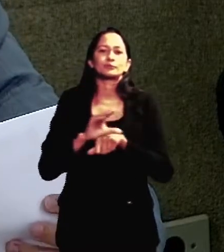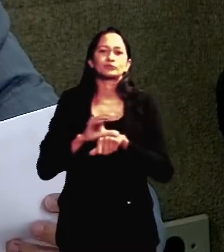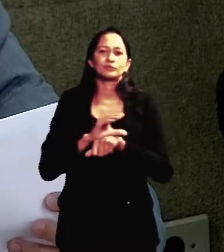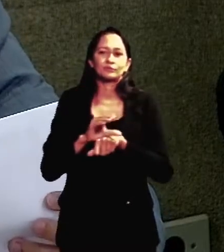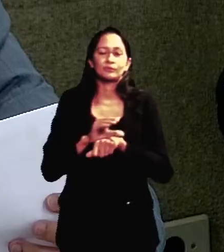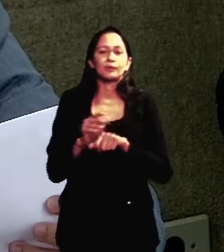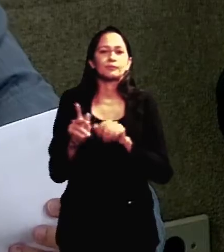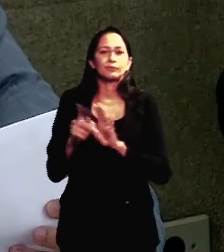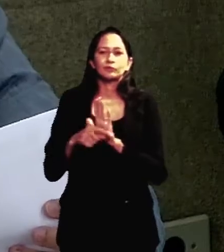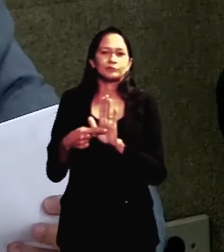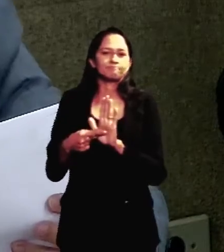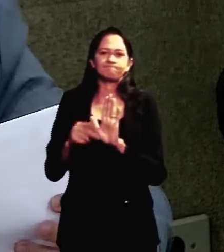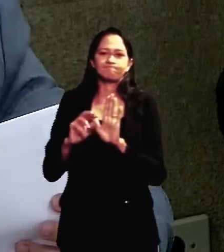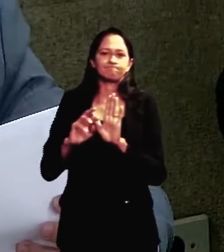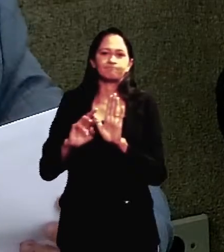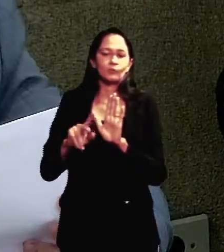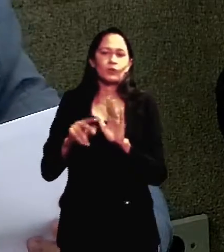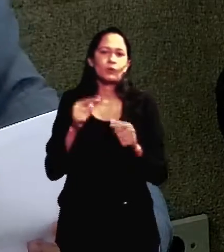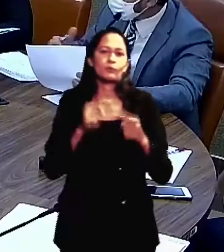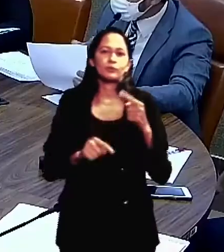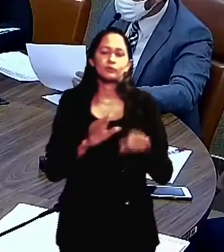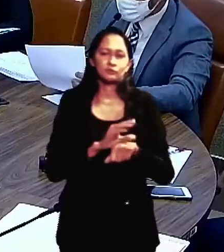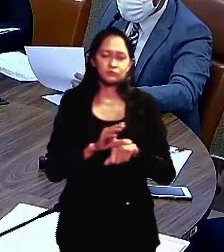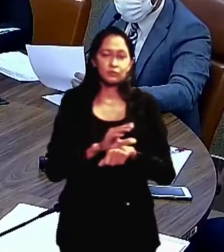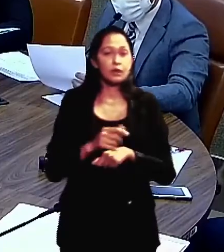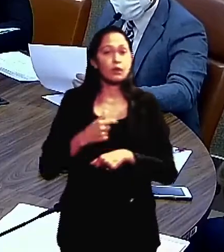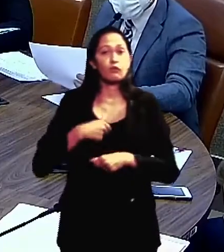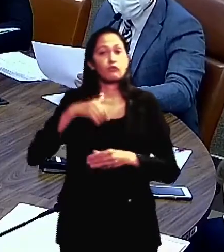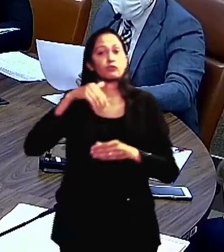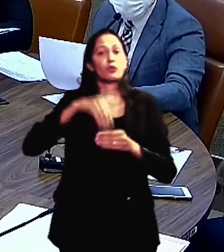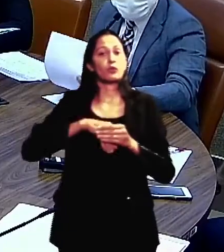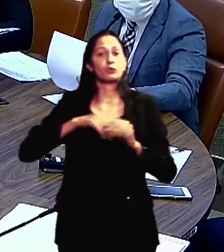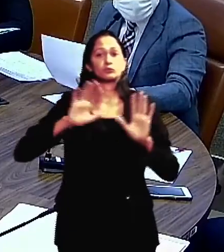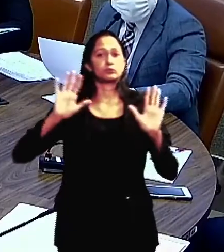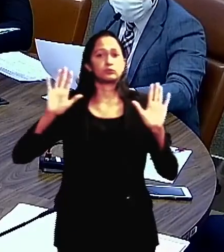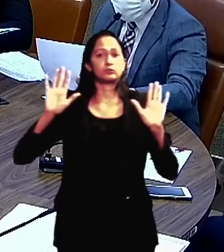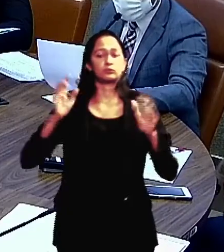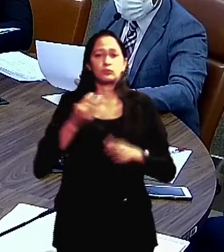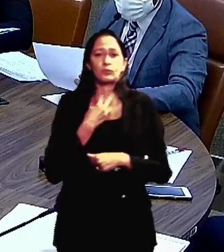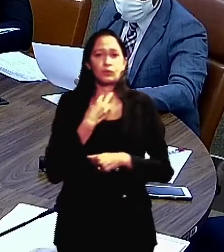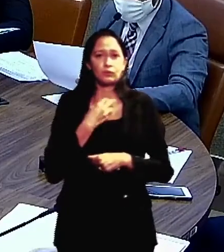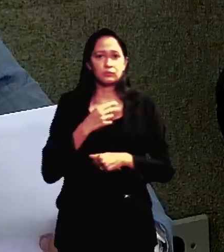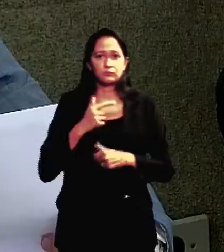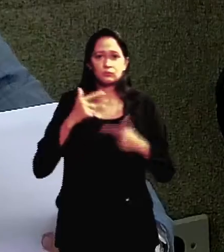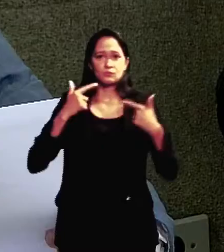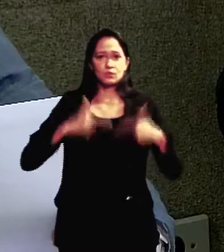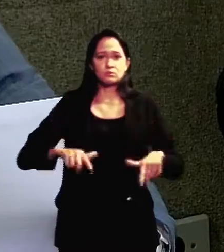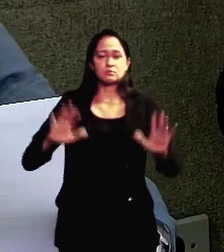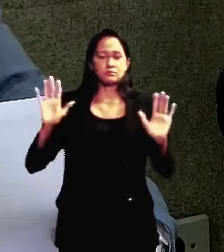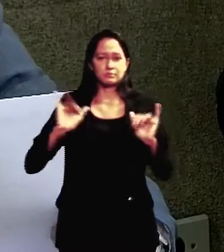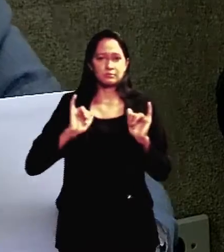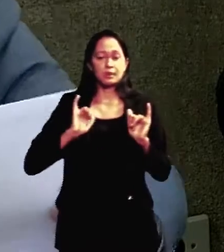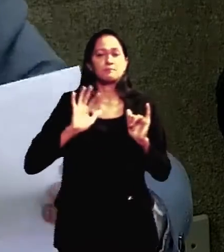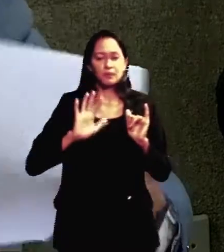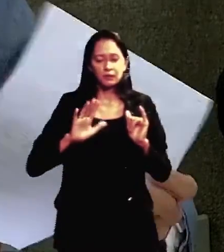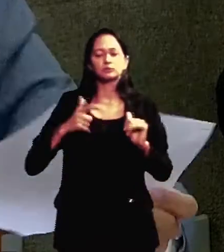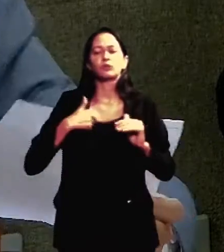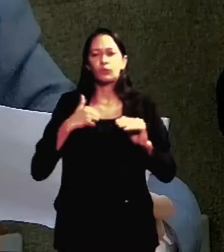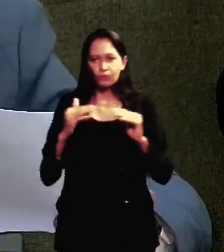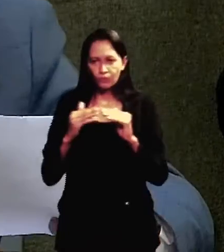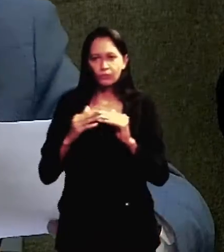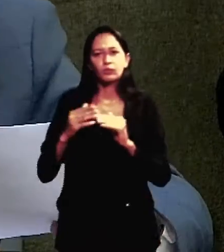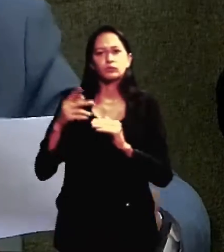o presente projeto. Então, apesar de não votar, faço coro às palavras do colega vereador Mauro